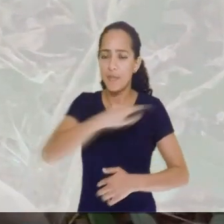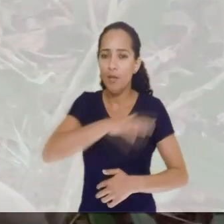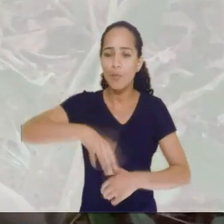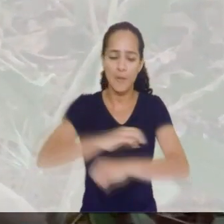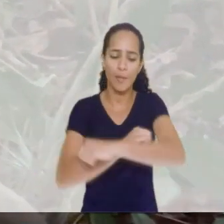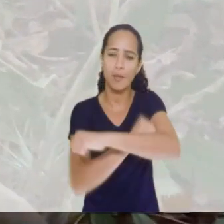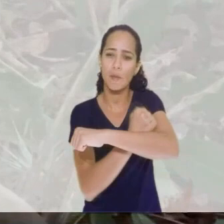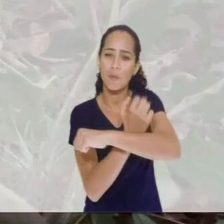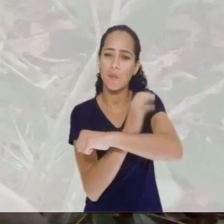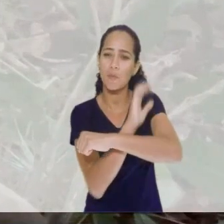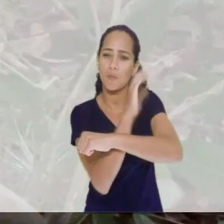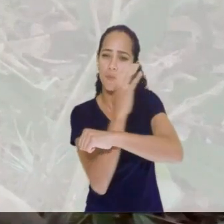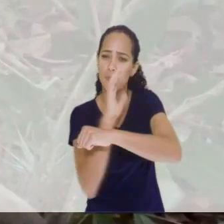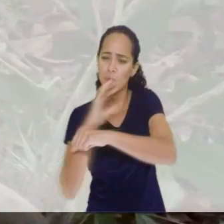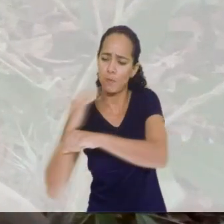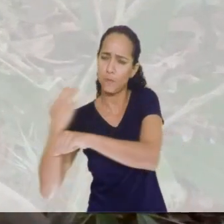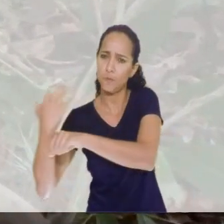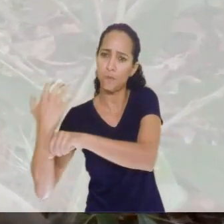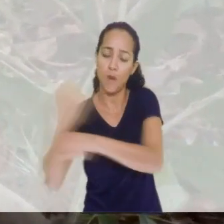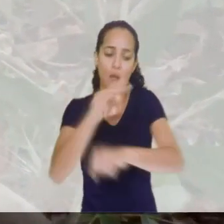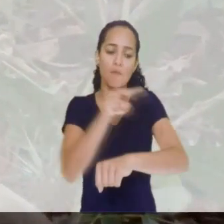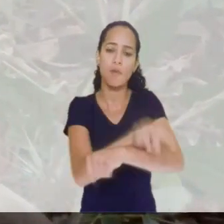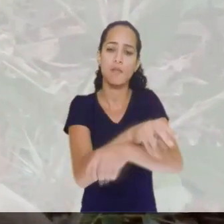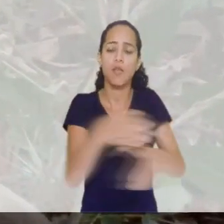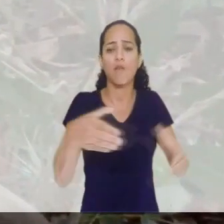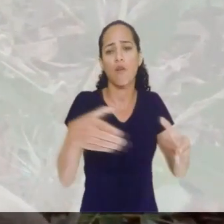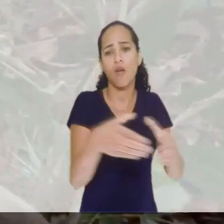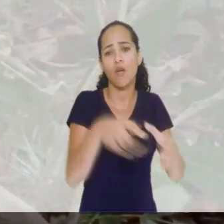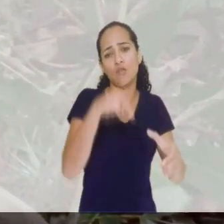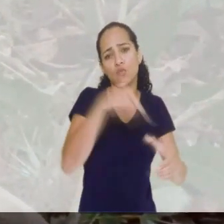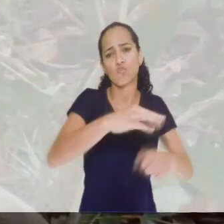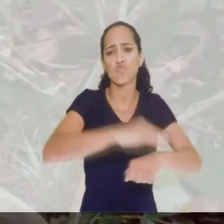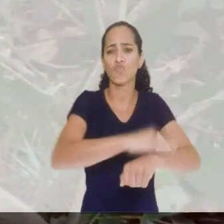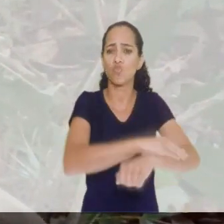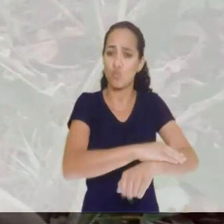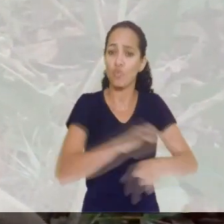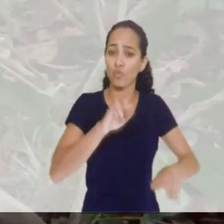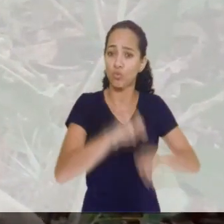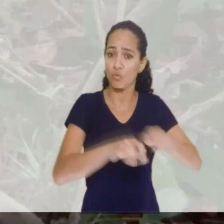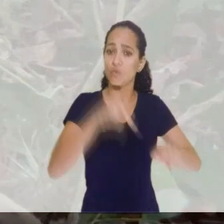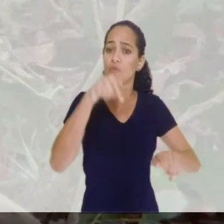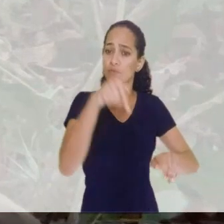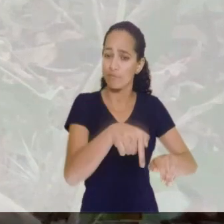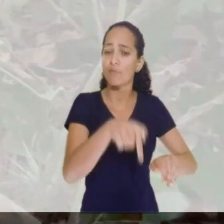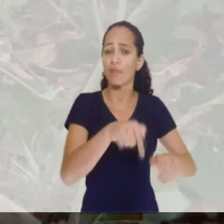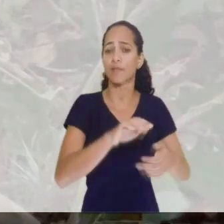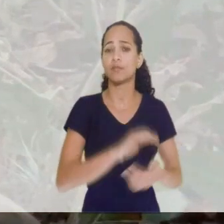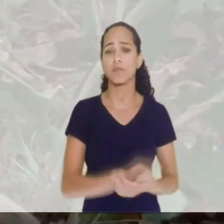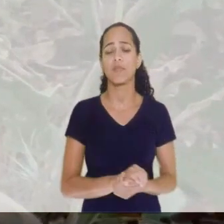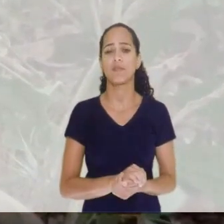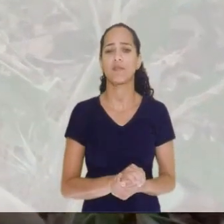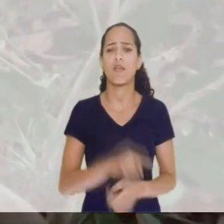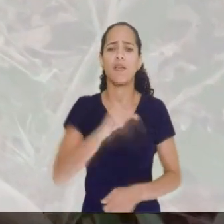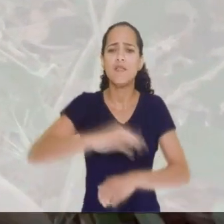sorte, há esse remanescente de restinga de Mata Atlântica e preserva talvez a única população dessa espécie, que